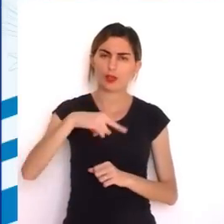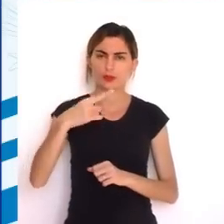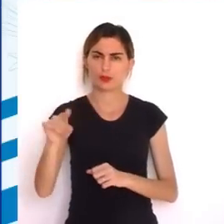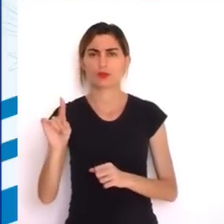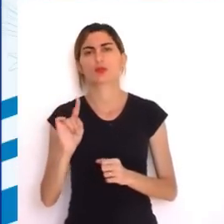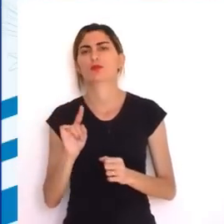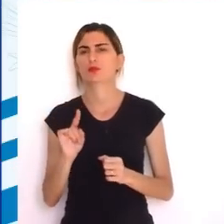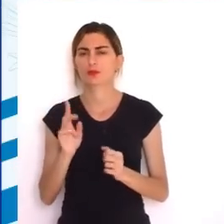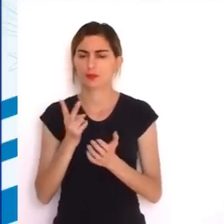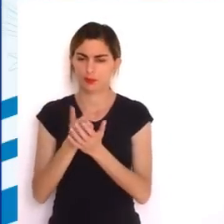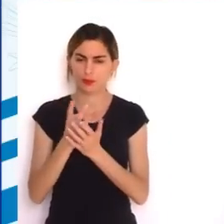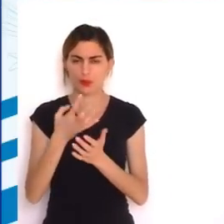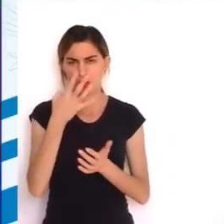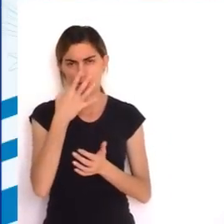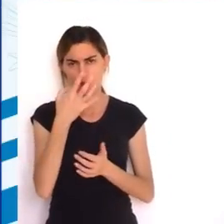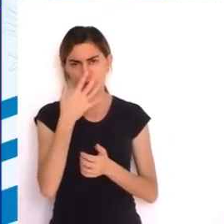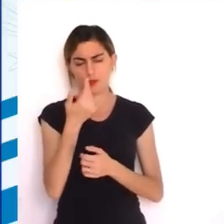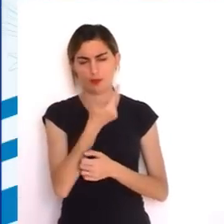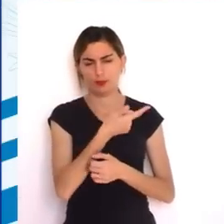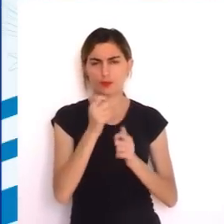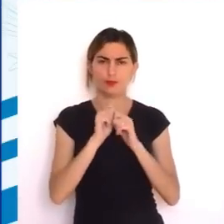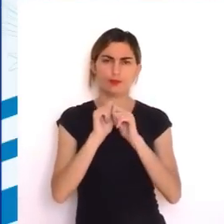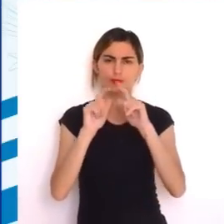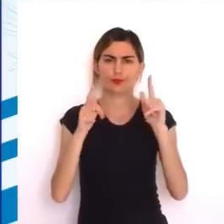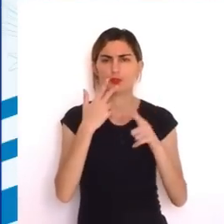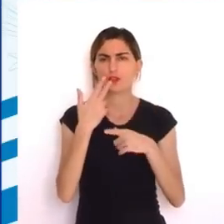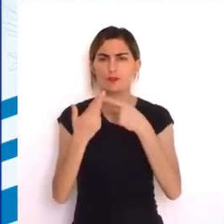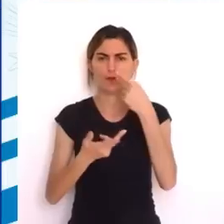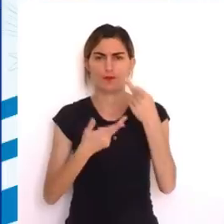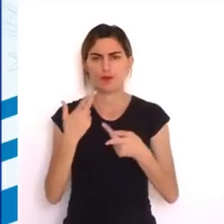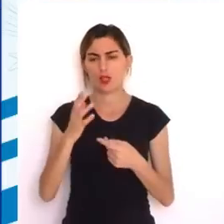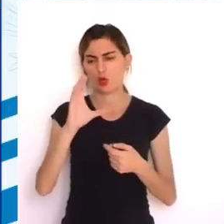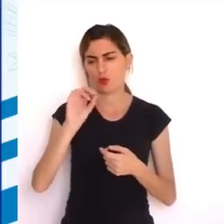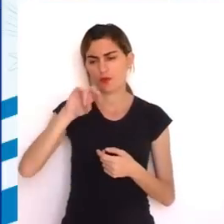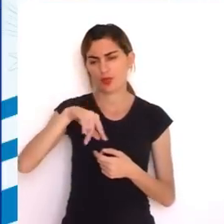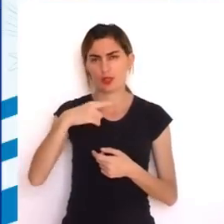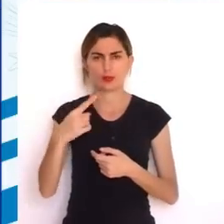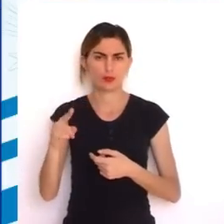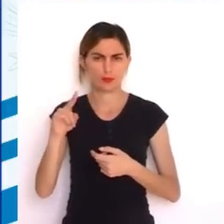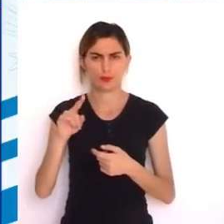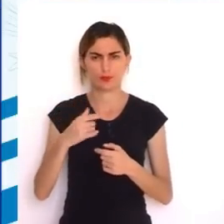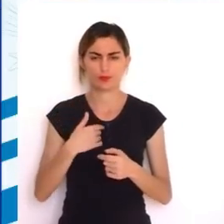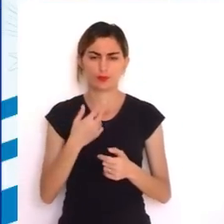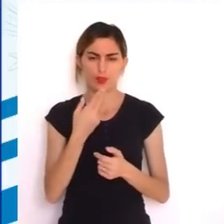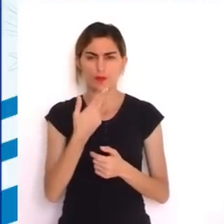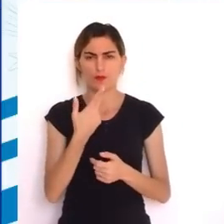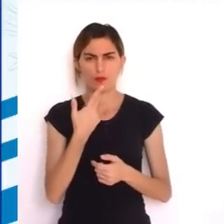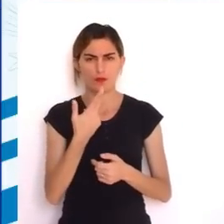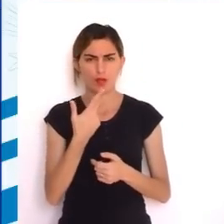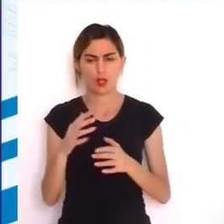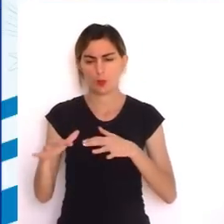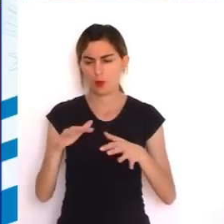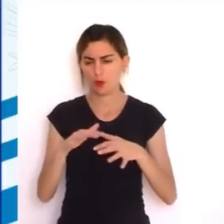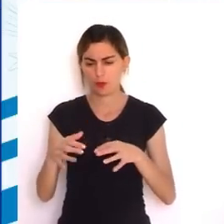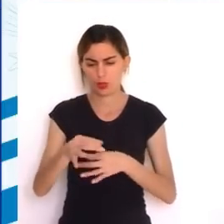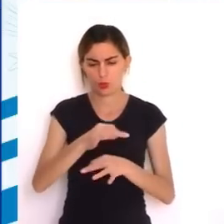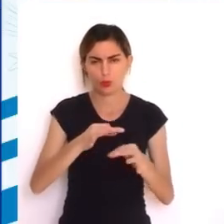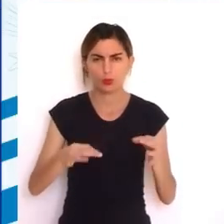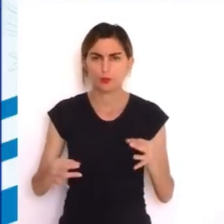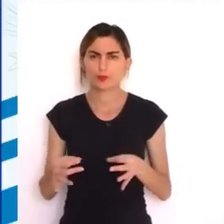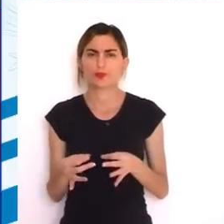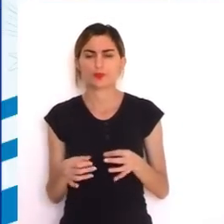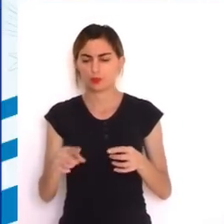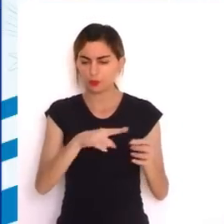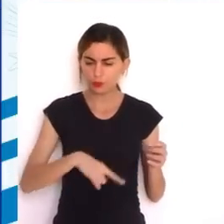convecções, como você pode observar aí nessa imagem. Se fala de corrente de convecções, eu estou falando sobre